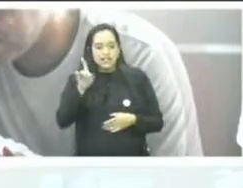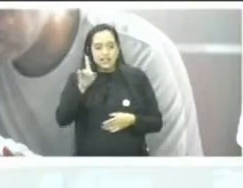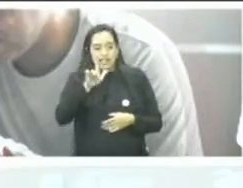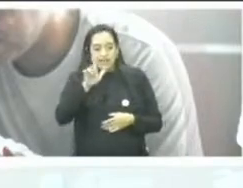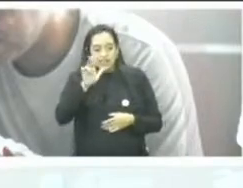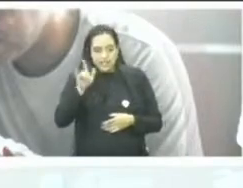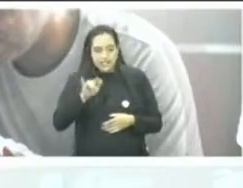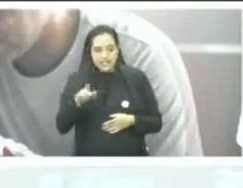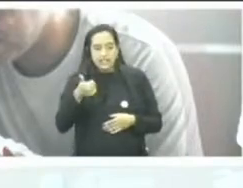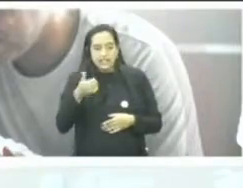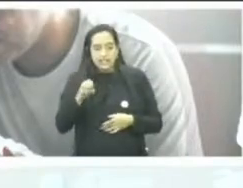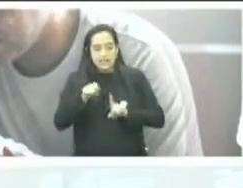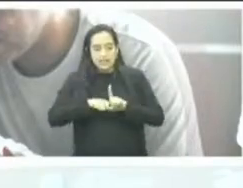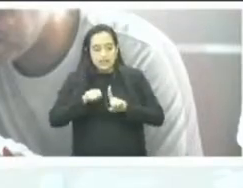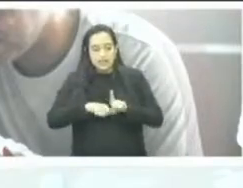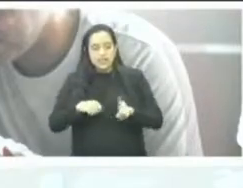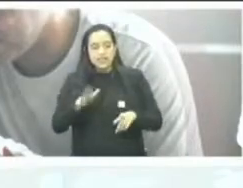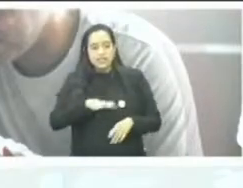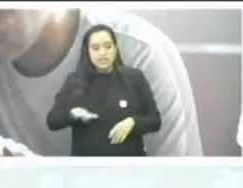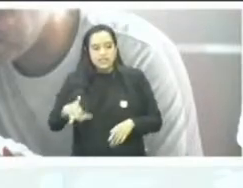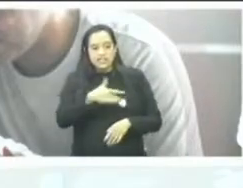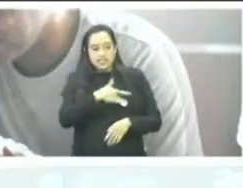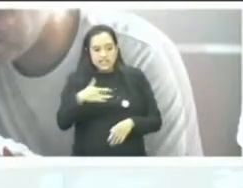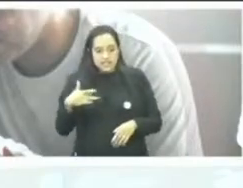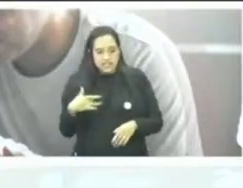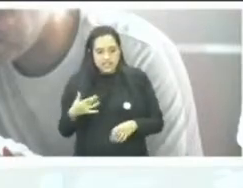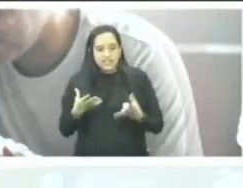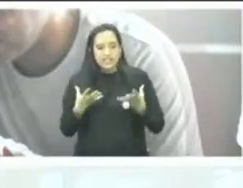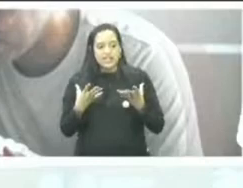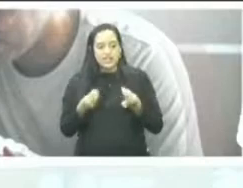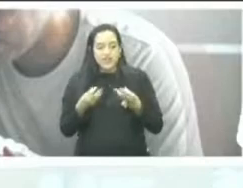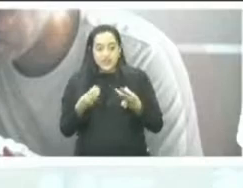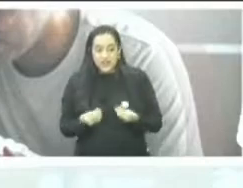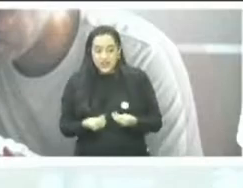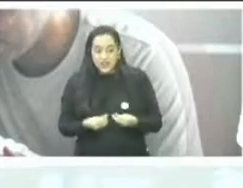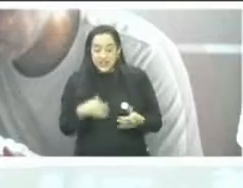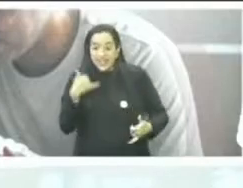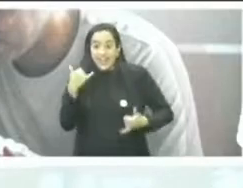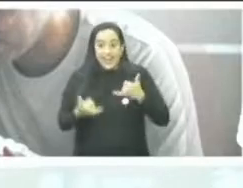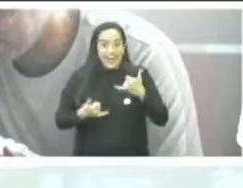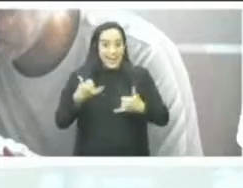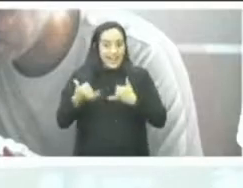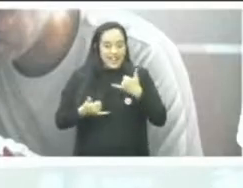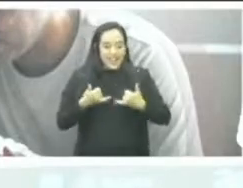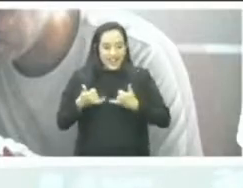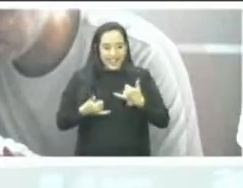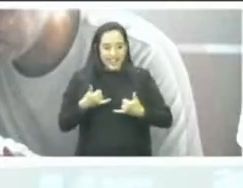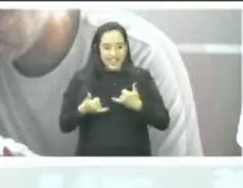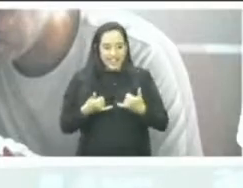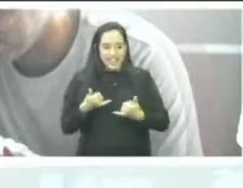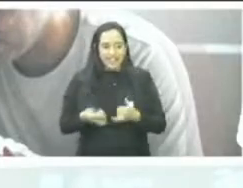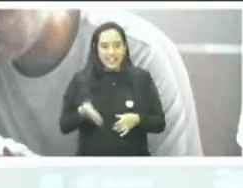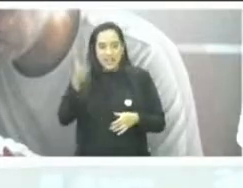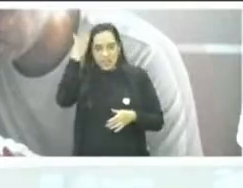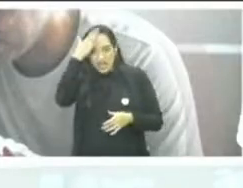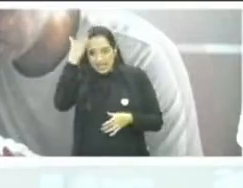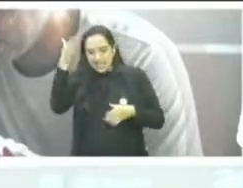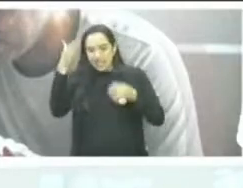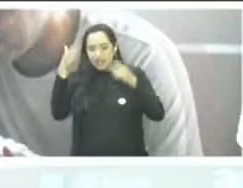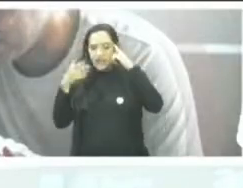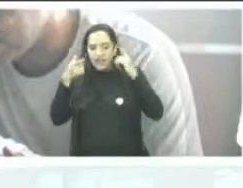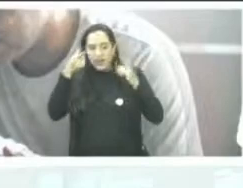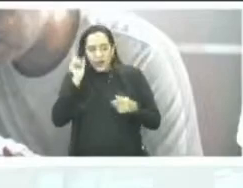criança muito saudável, muito arteira, né? Muito, umas batidinhas de cabeça, ontem